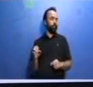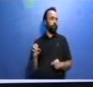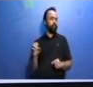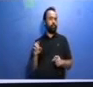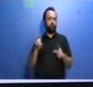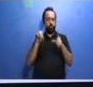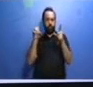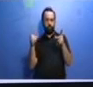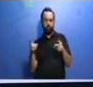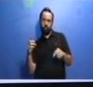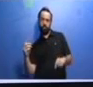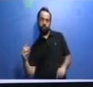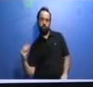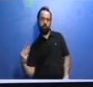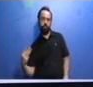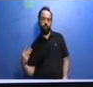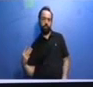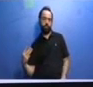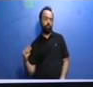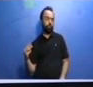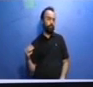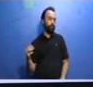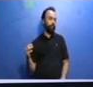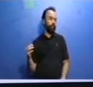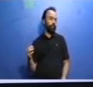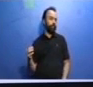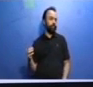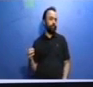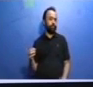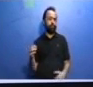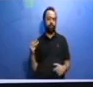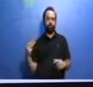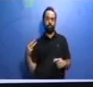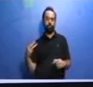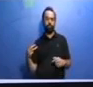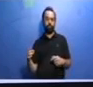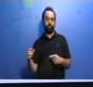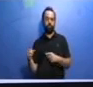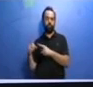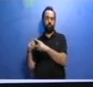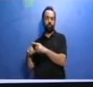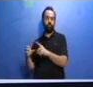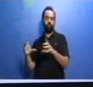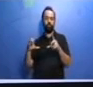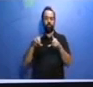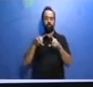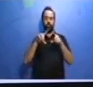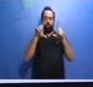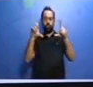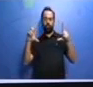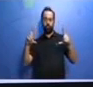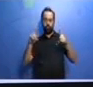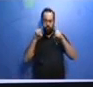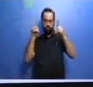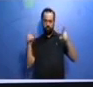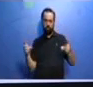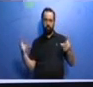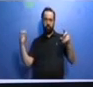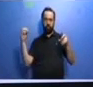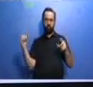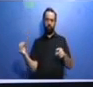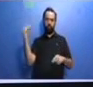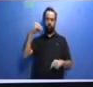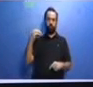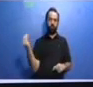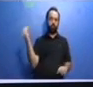aqui o número 3 do lado de fora é um índice. Esse número 3, ele vai multiplicar tudo que estiver dentro do